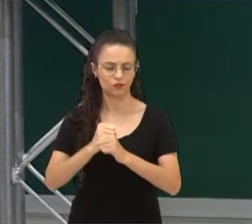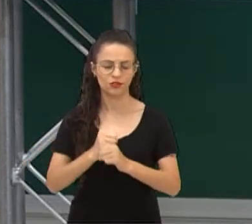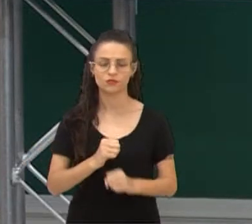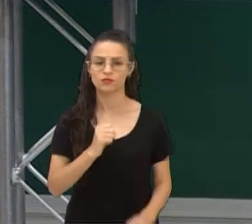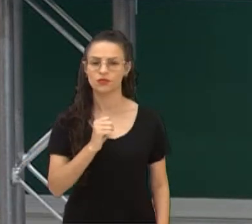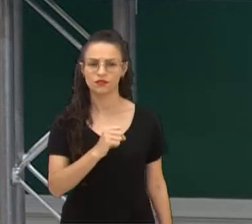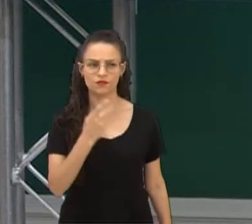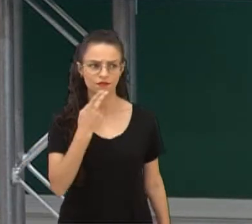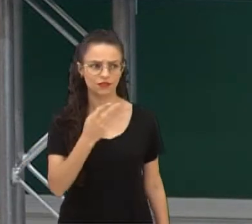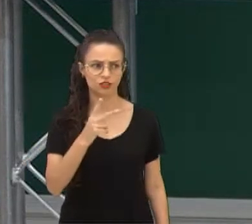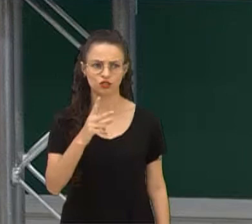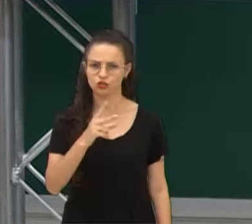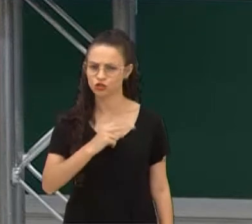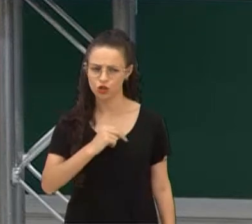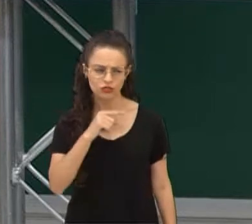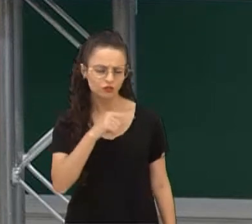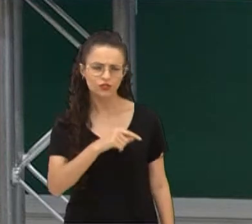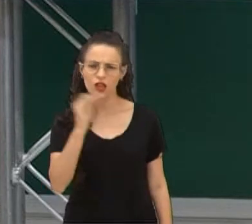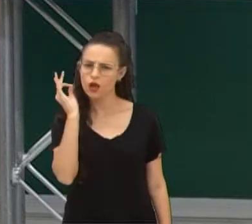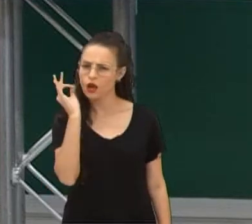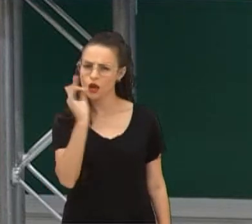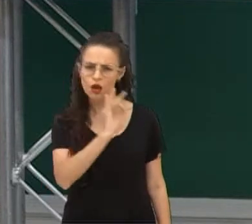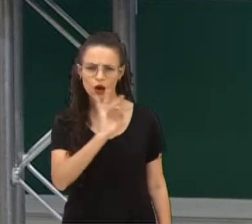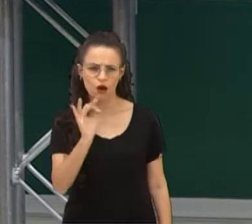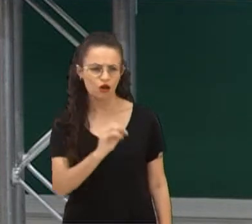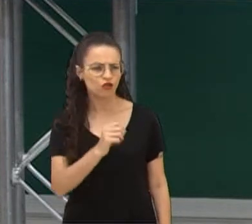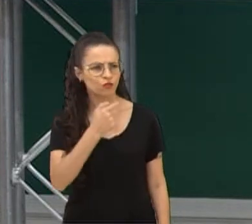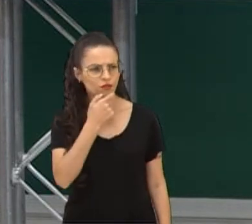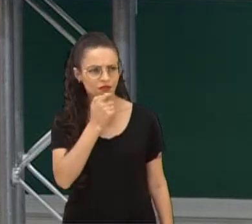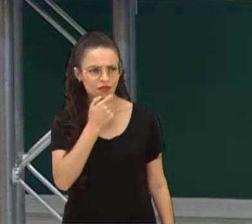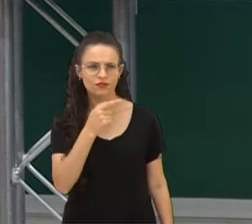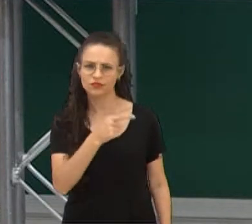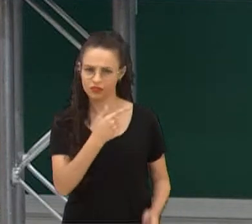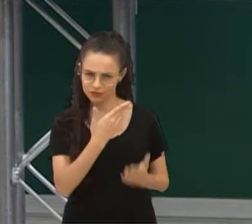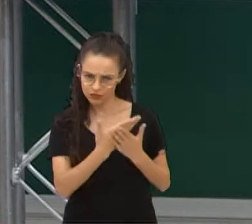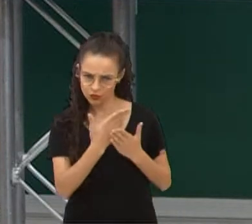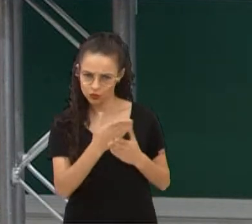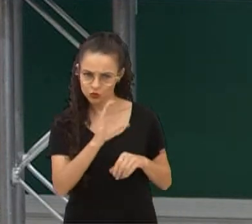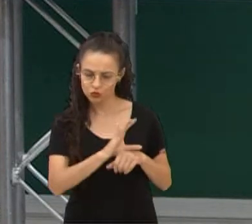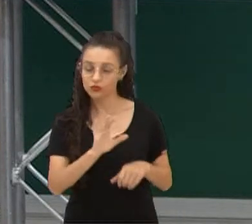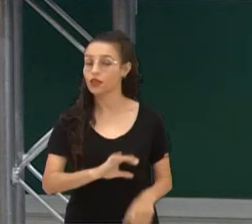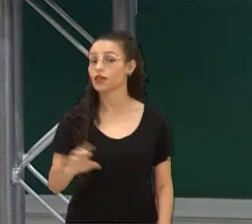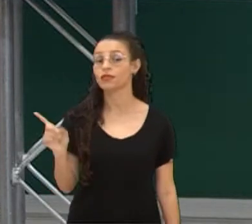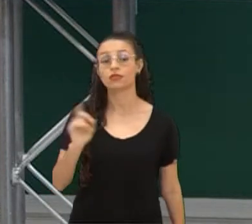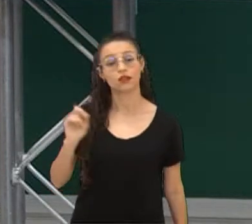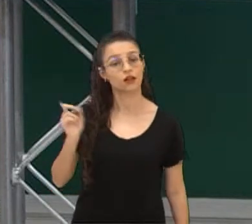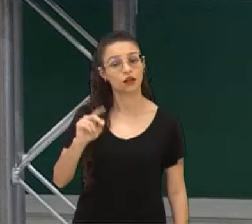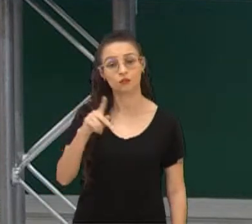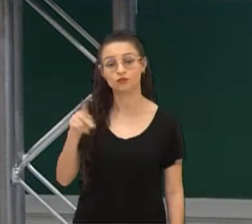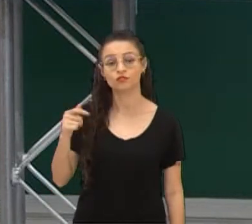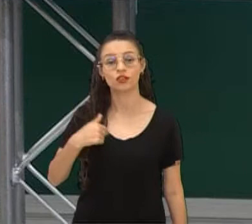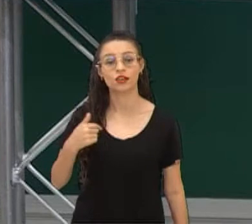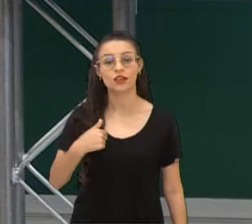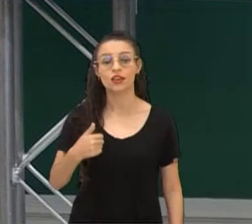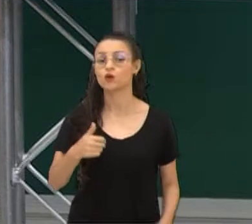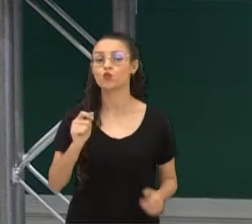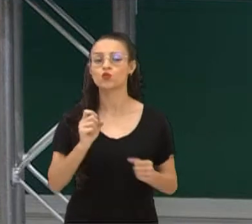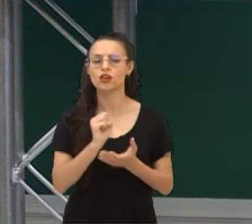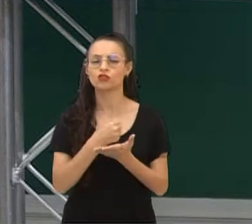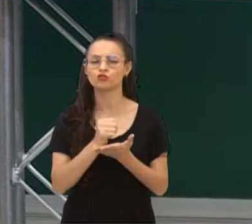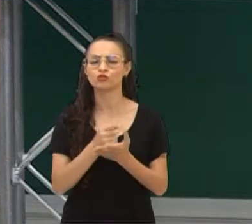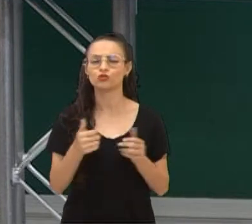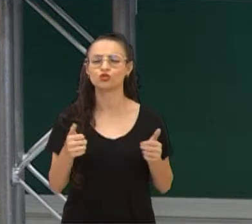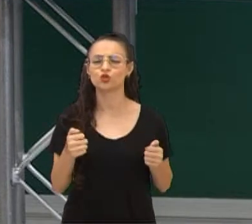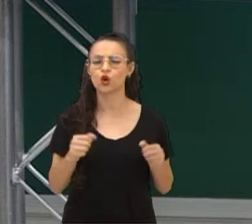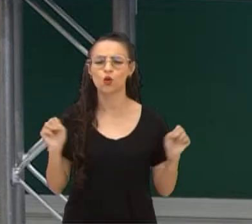deu Nossa você tá ótimo no inglês né então você também deve tá fazendo cursinho tudo vai nada teacher eu sou um monte